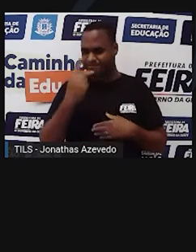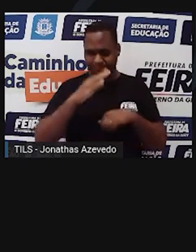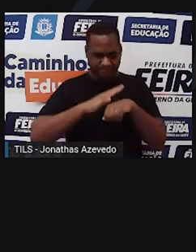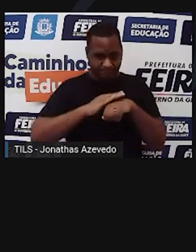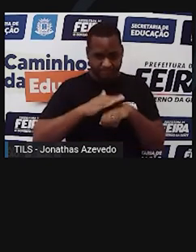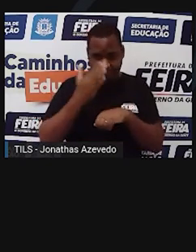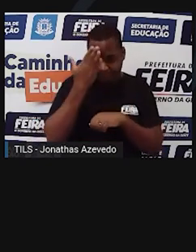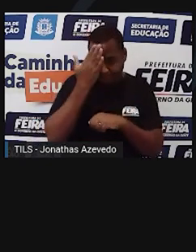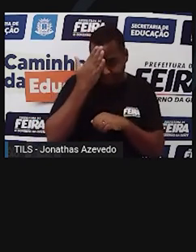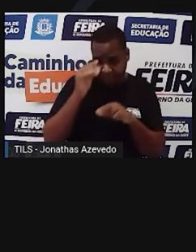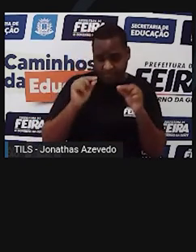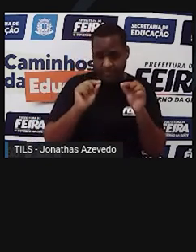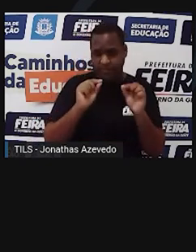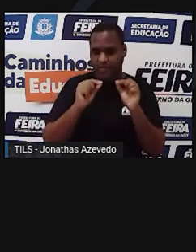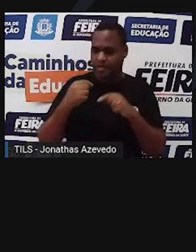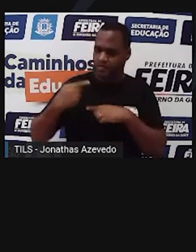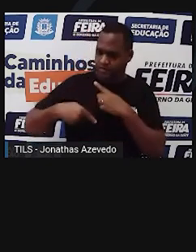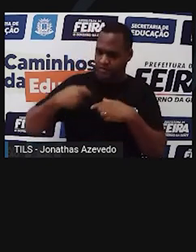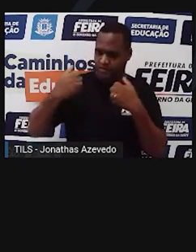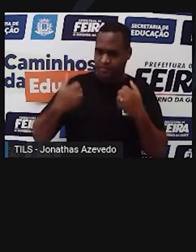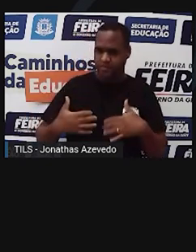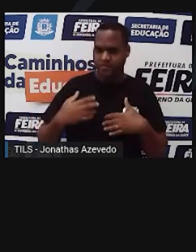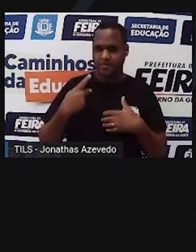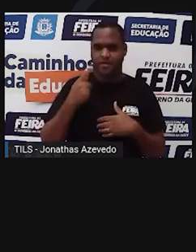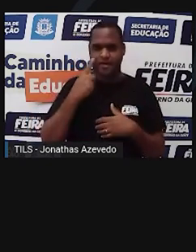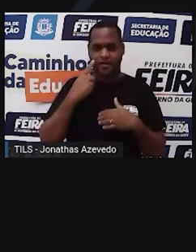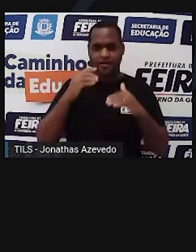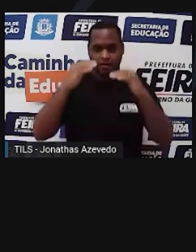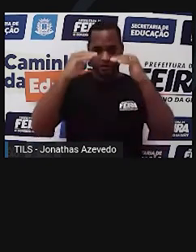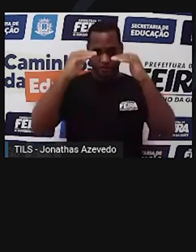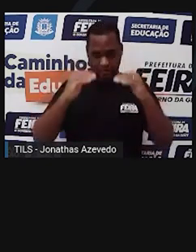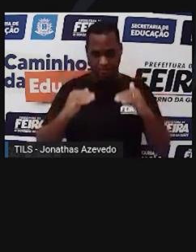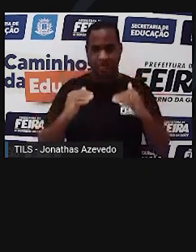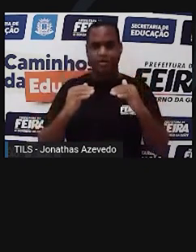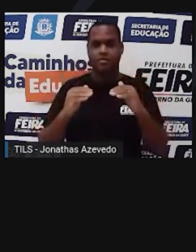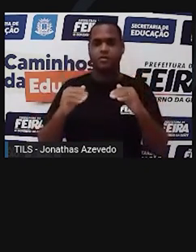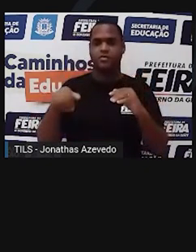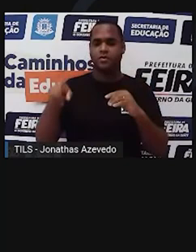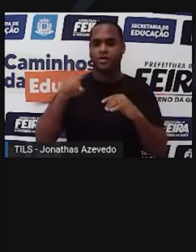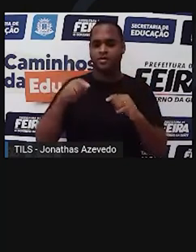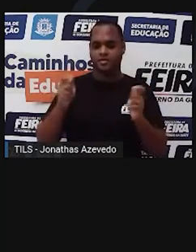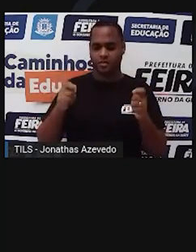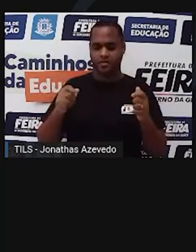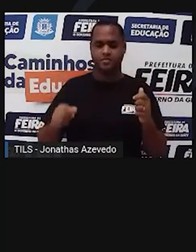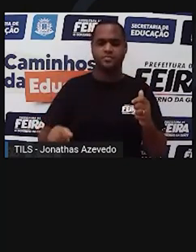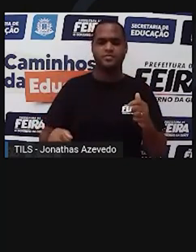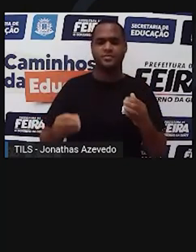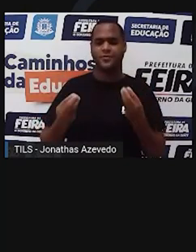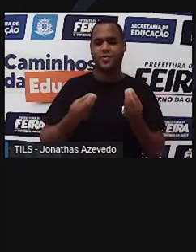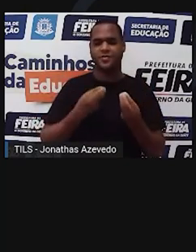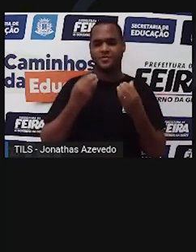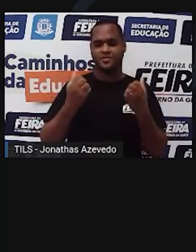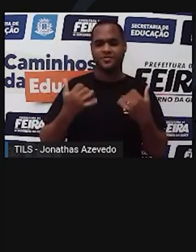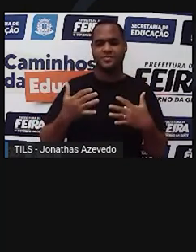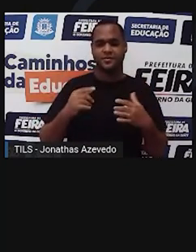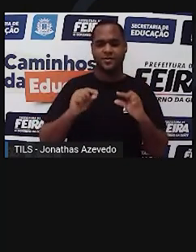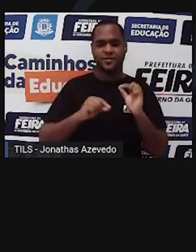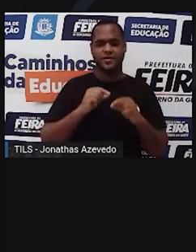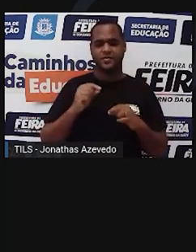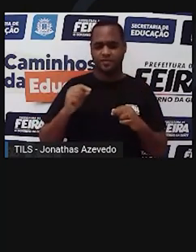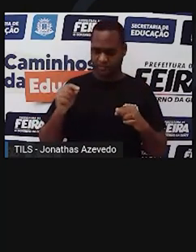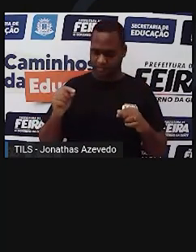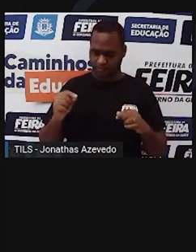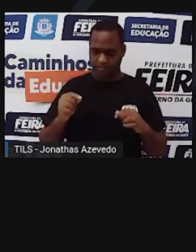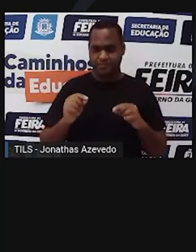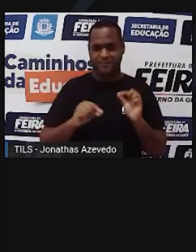como funciona uma usina? Eu vou descer aqui e aí nós vamos entender o funcionamento de uma dessas usinas. Você